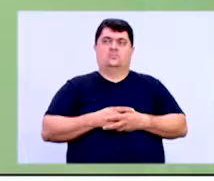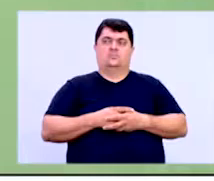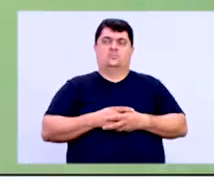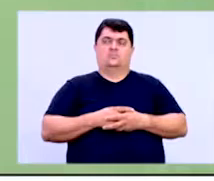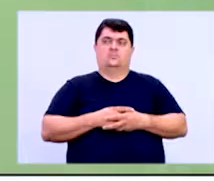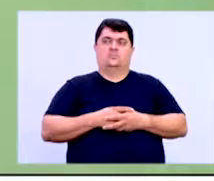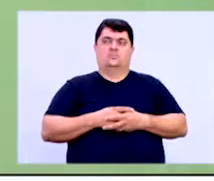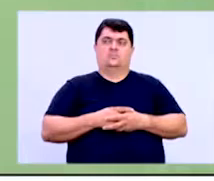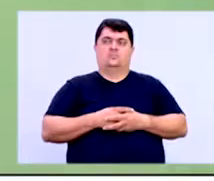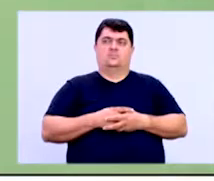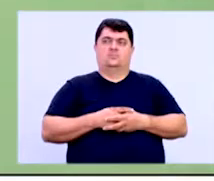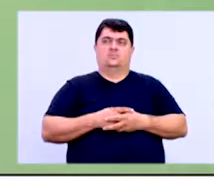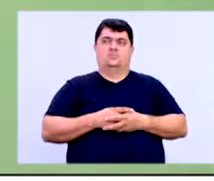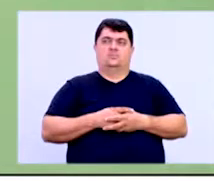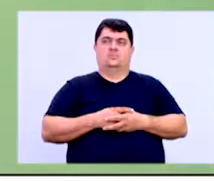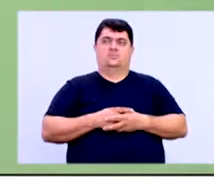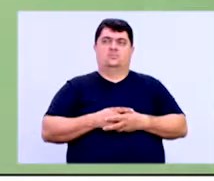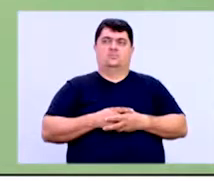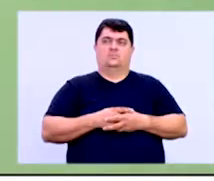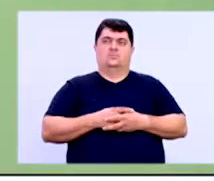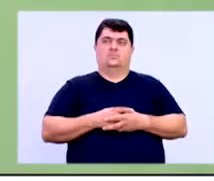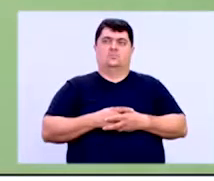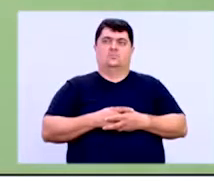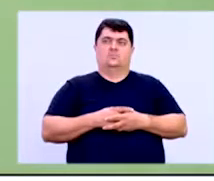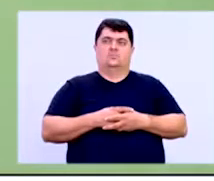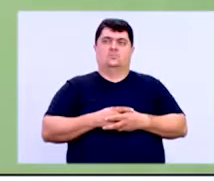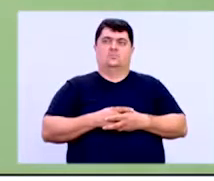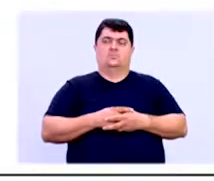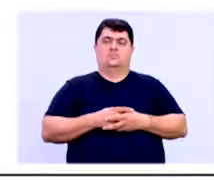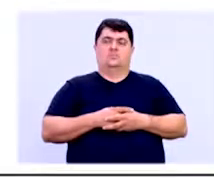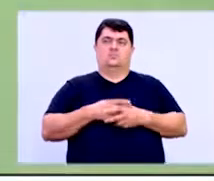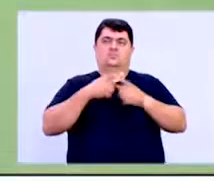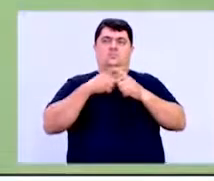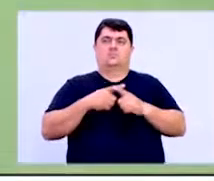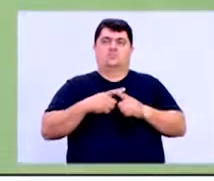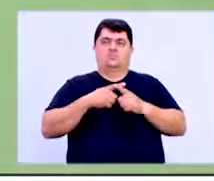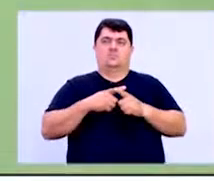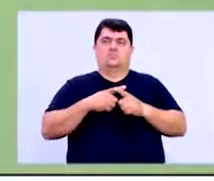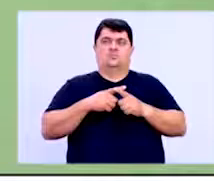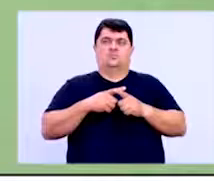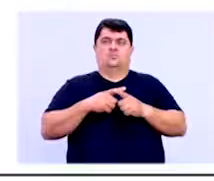0,46. Qual é nosso multiplicador?